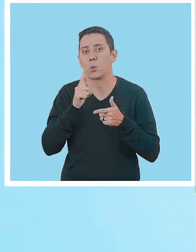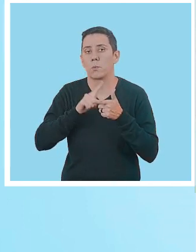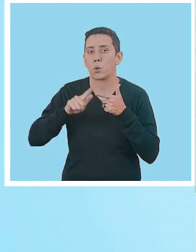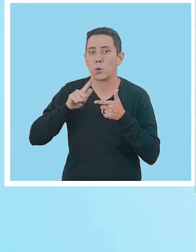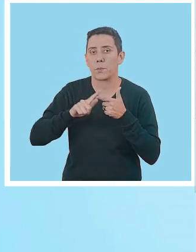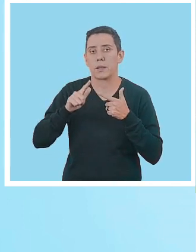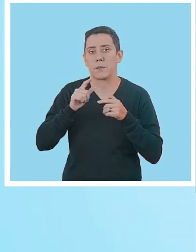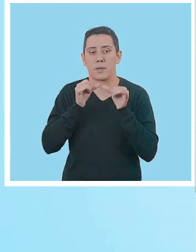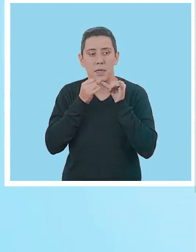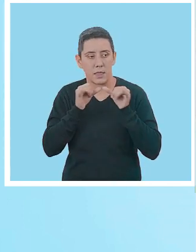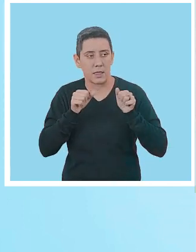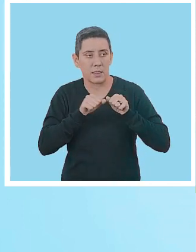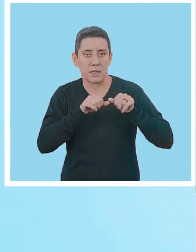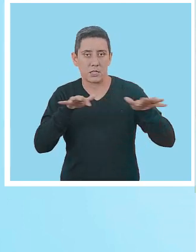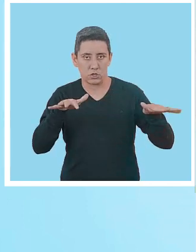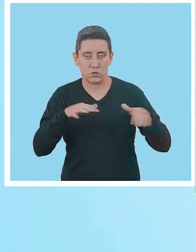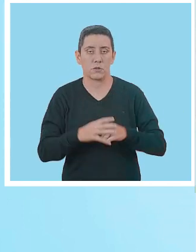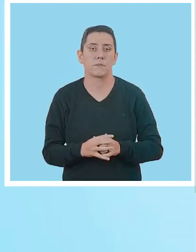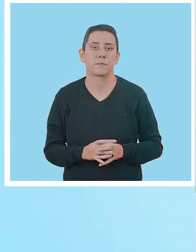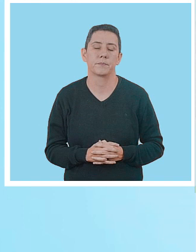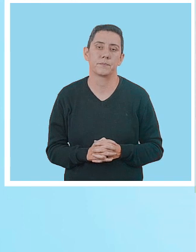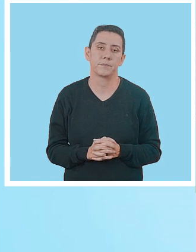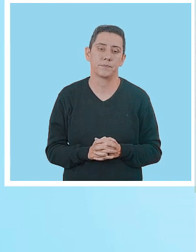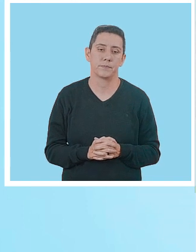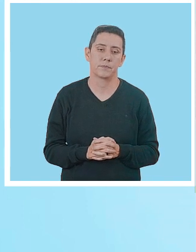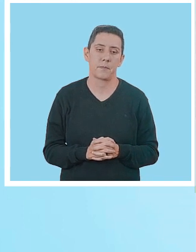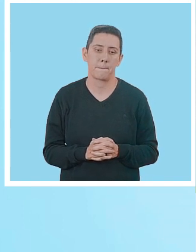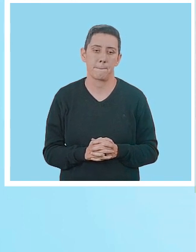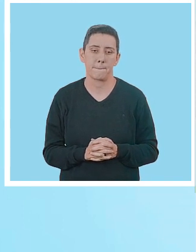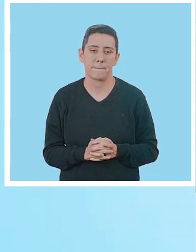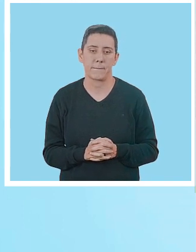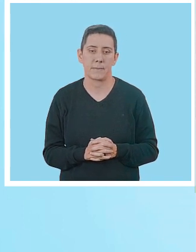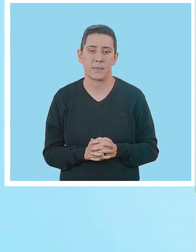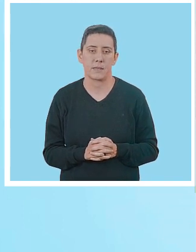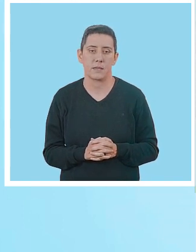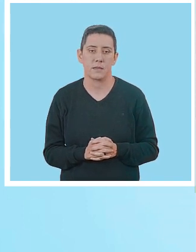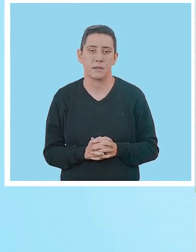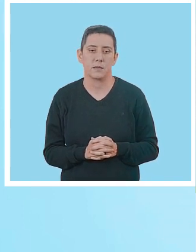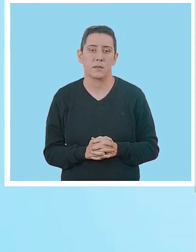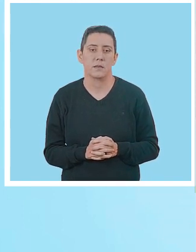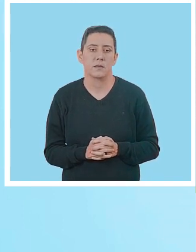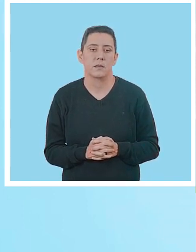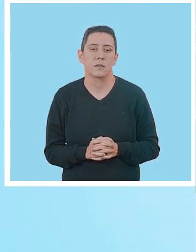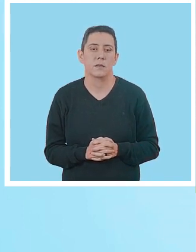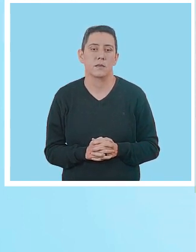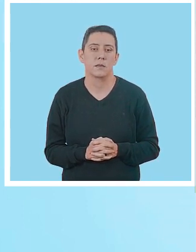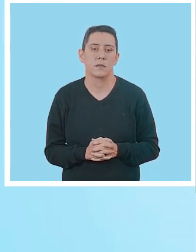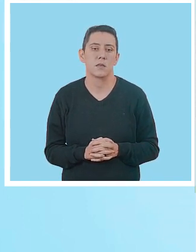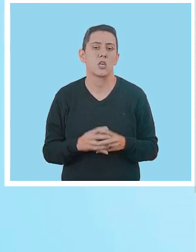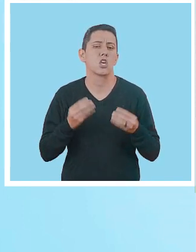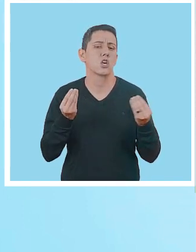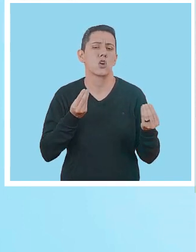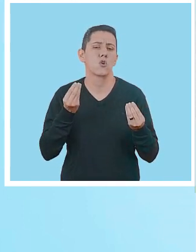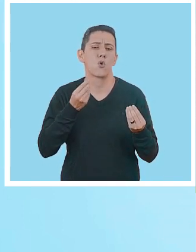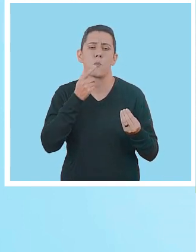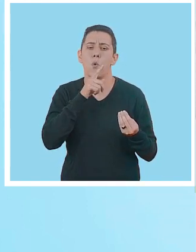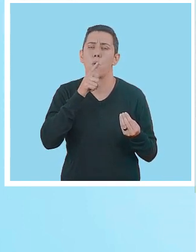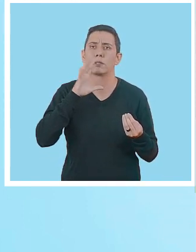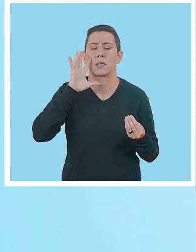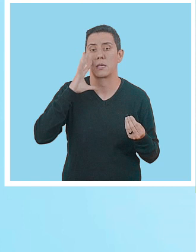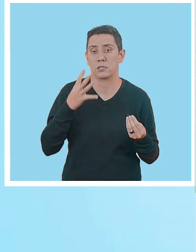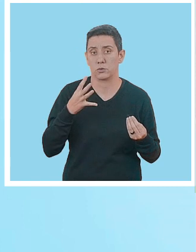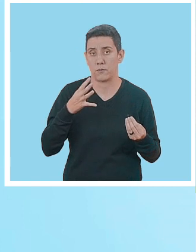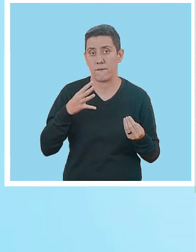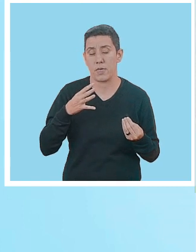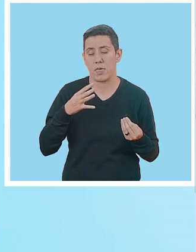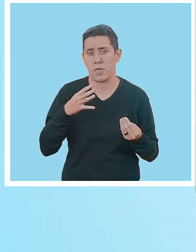elétrica e qual que é a solução para isso são as baterias